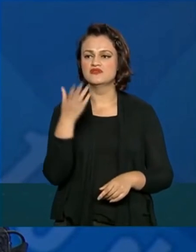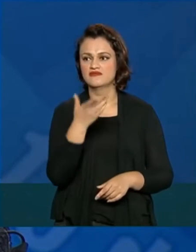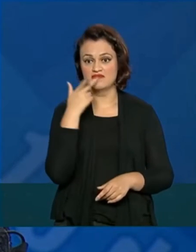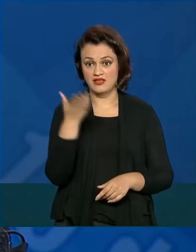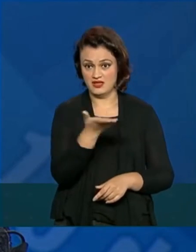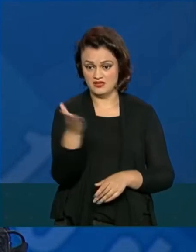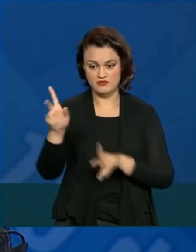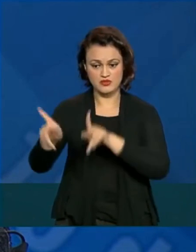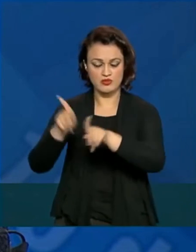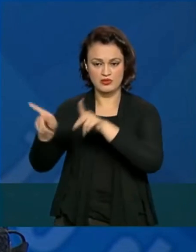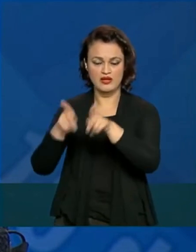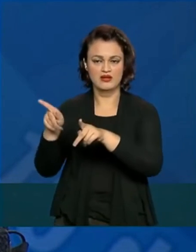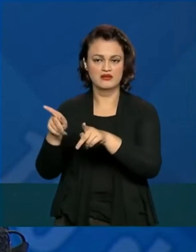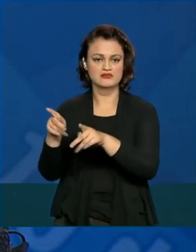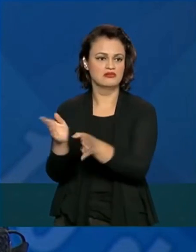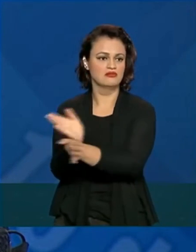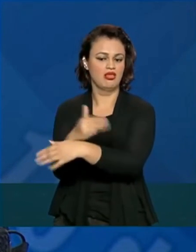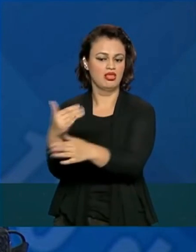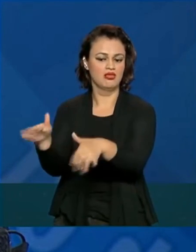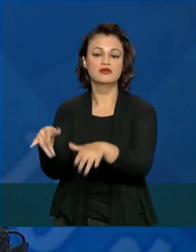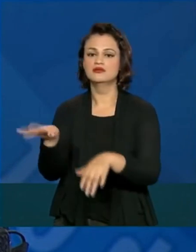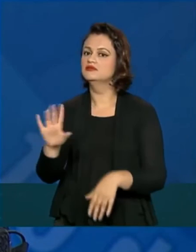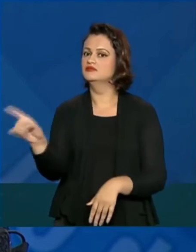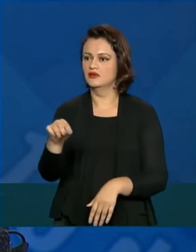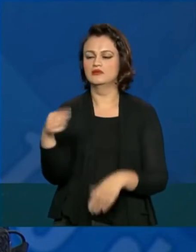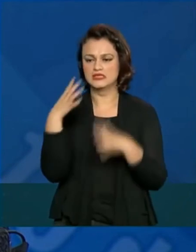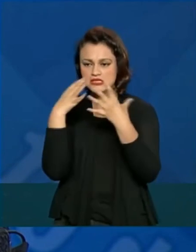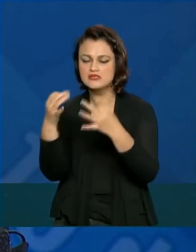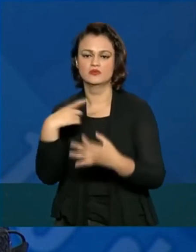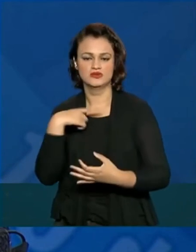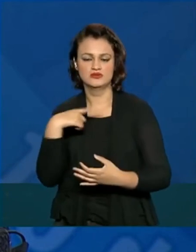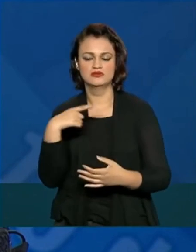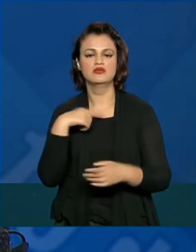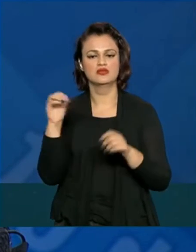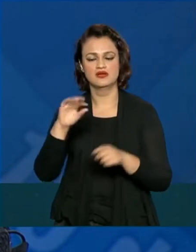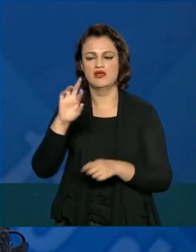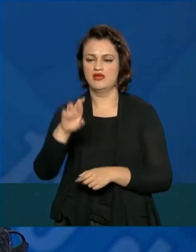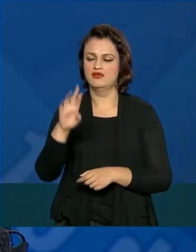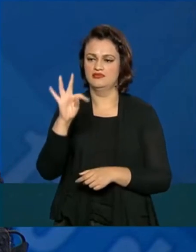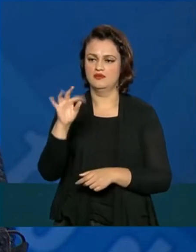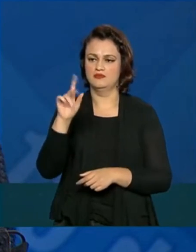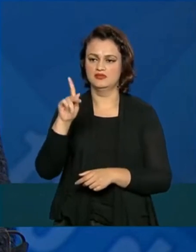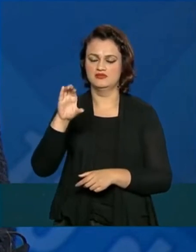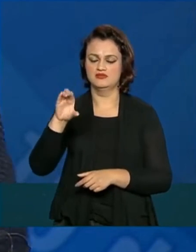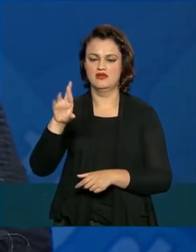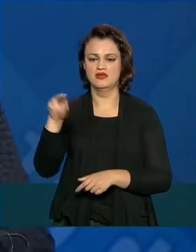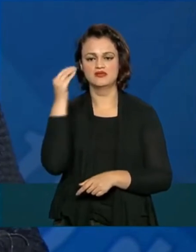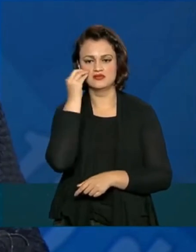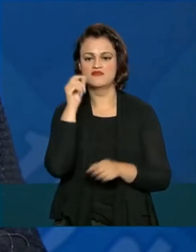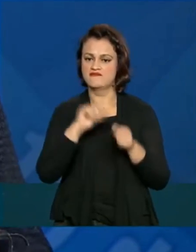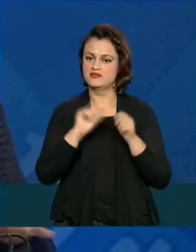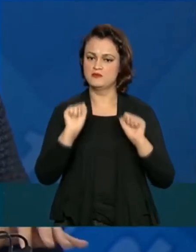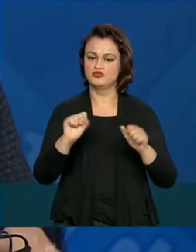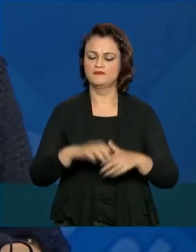está desabastecida em relação à necessidade de realização do exame RT-PCR.